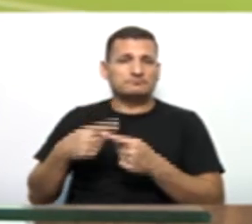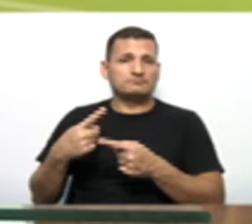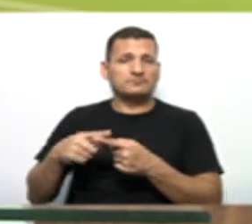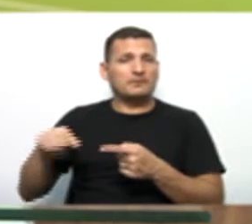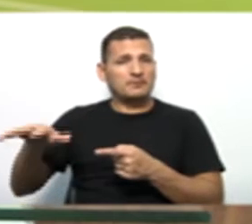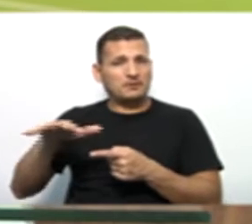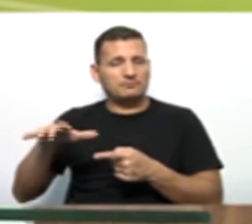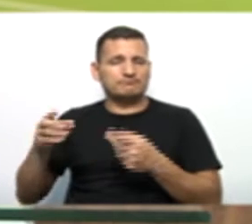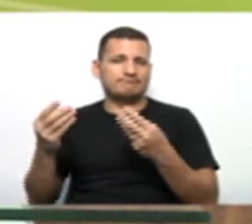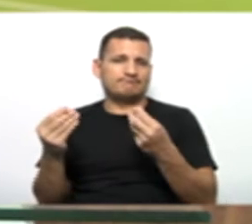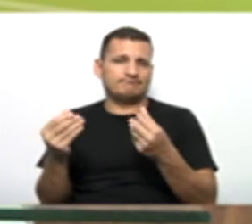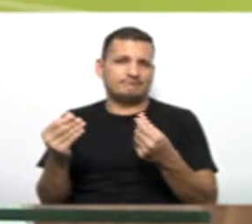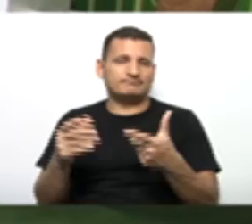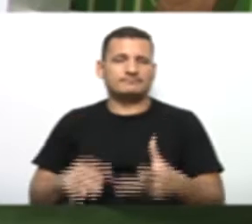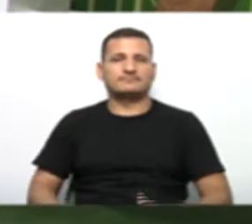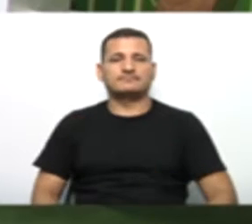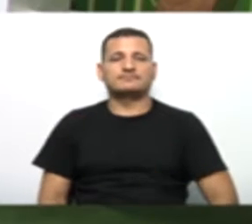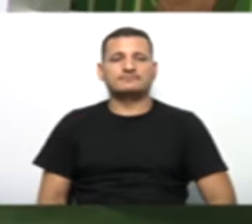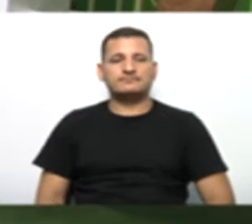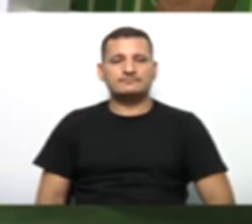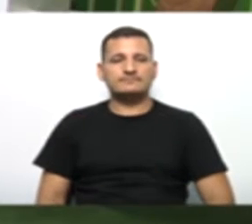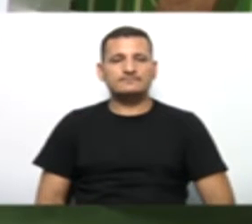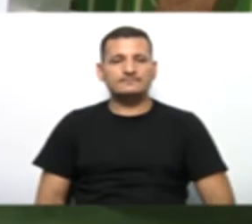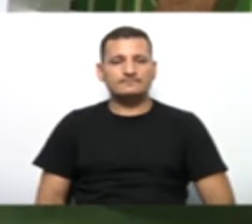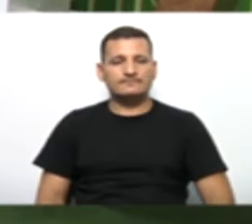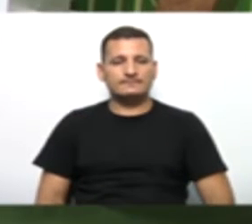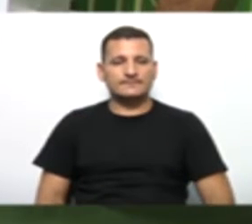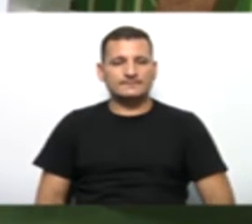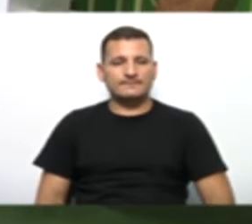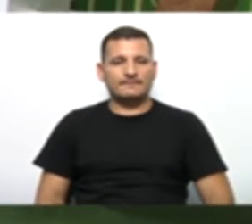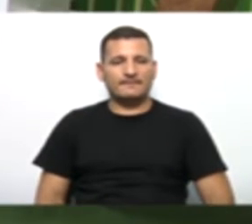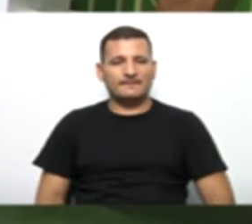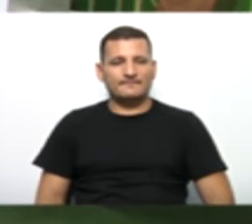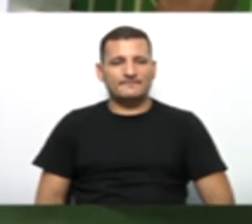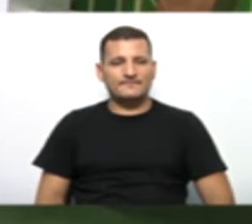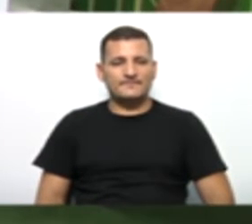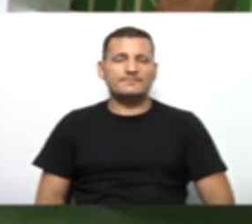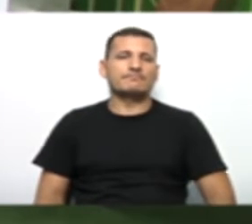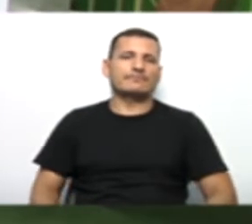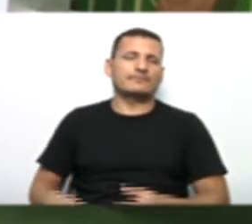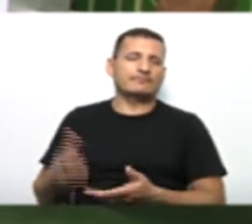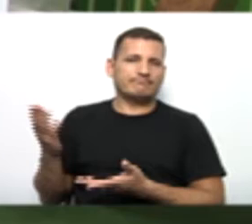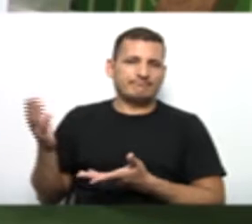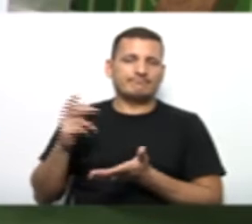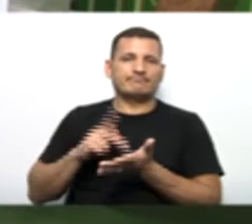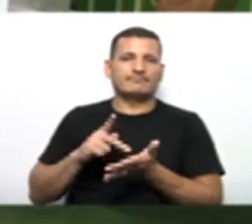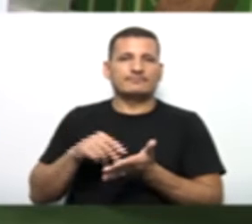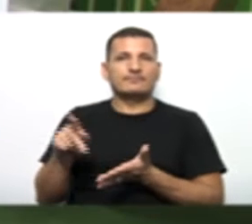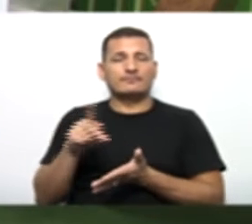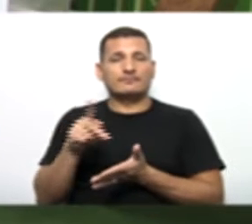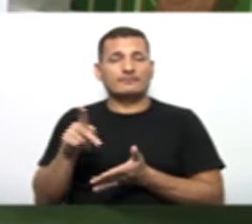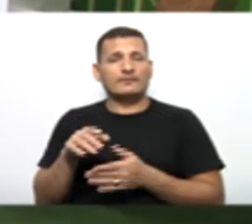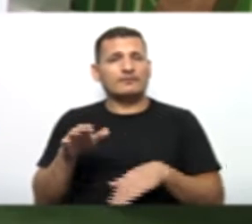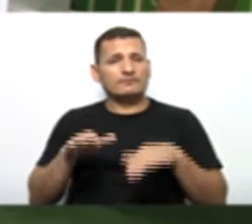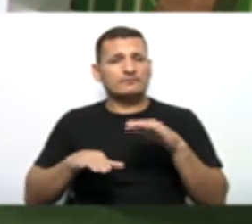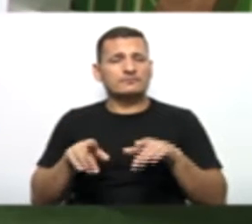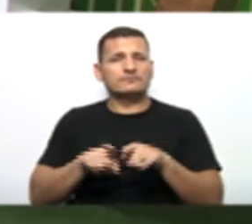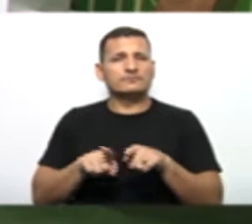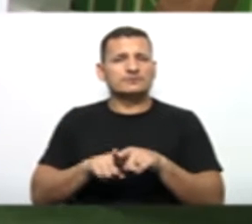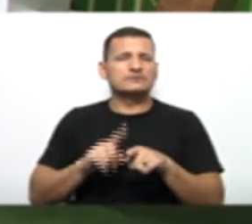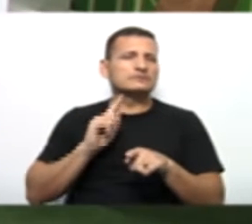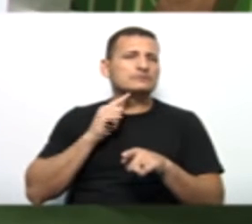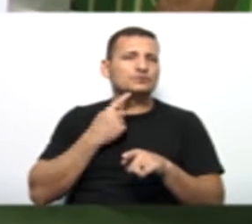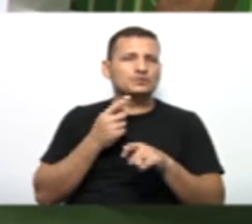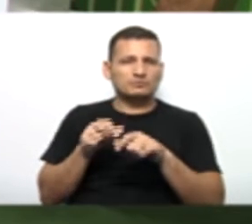ambiente é sensível. Isso mesmo, professora Márcia. E muitas vezes esses recursos, esse resíduo que